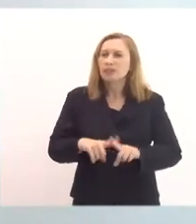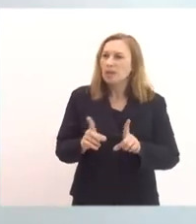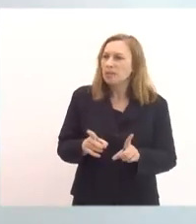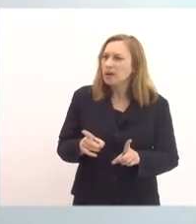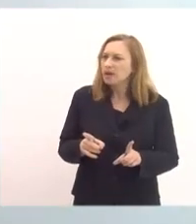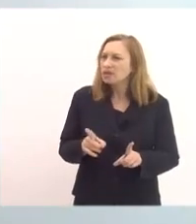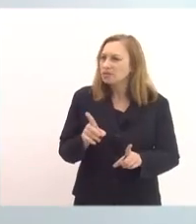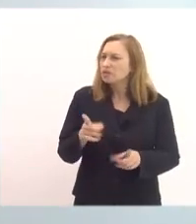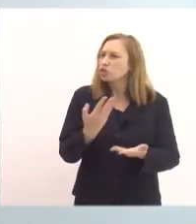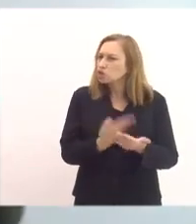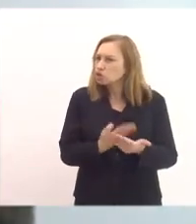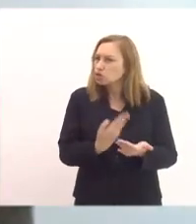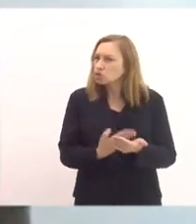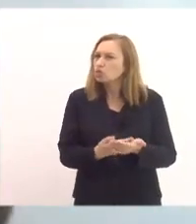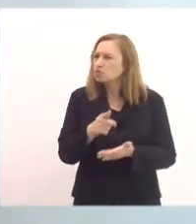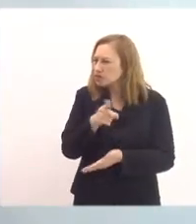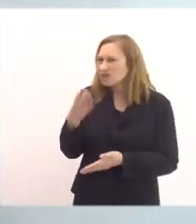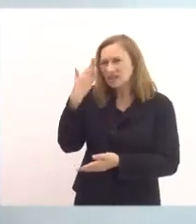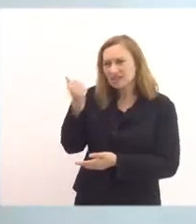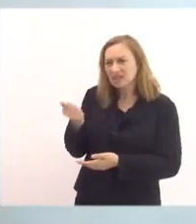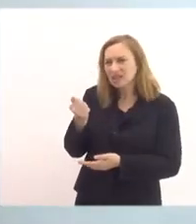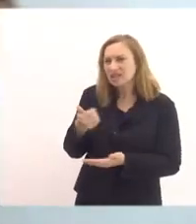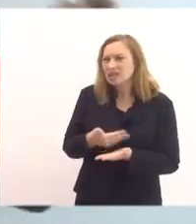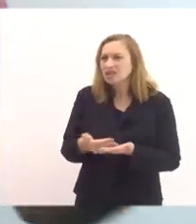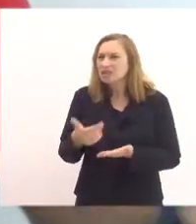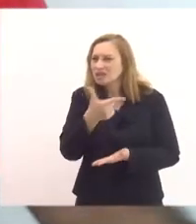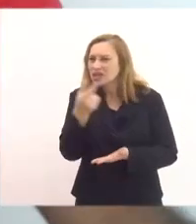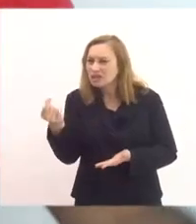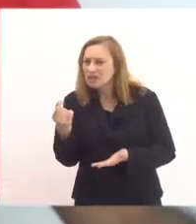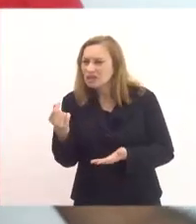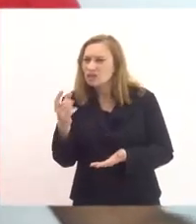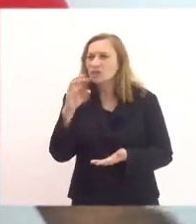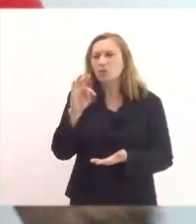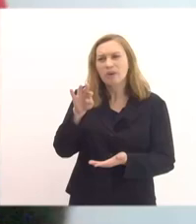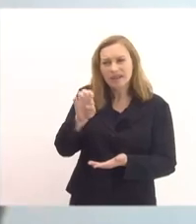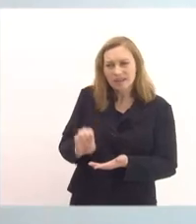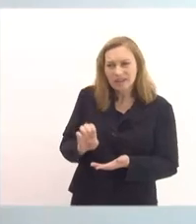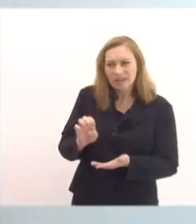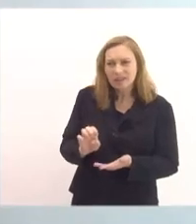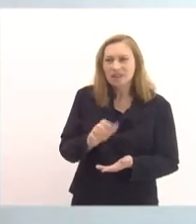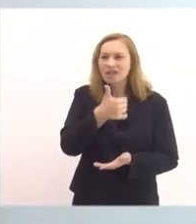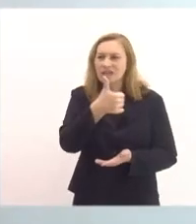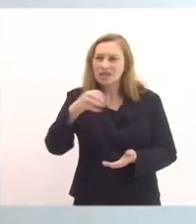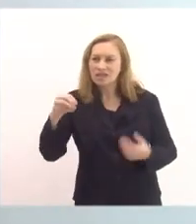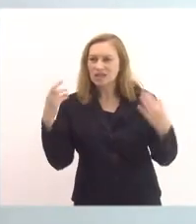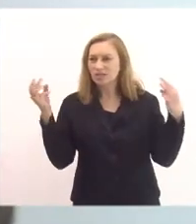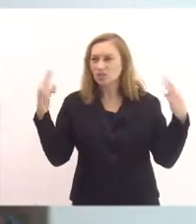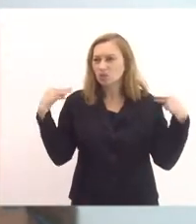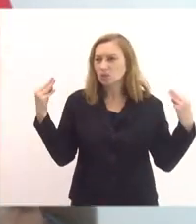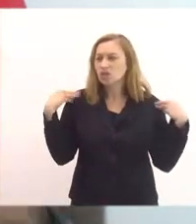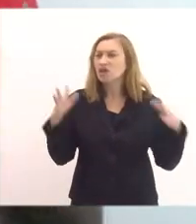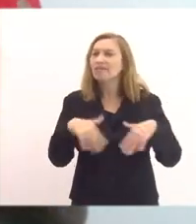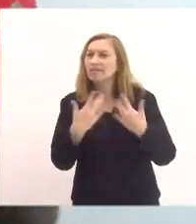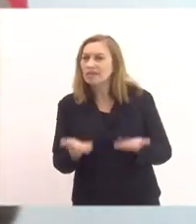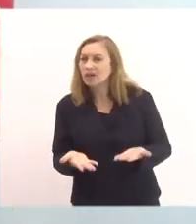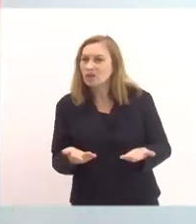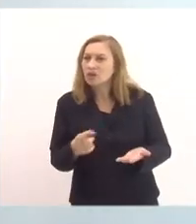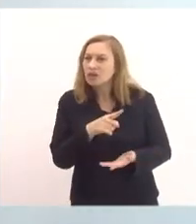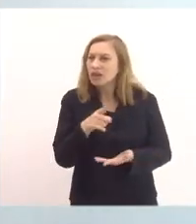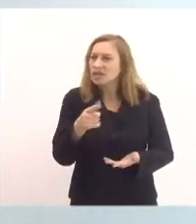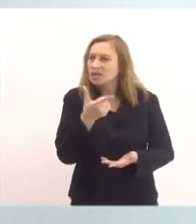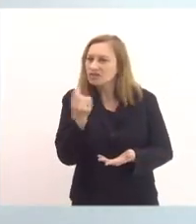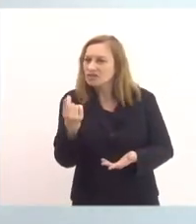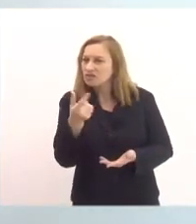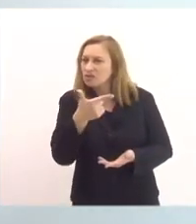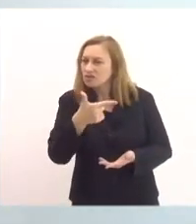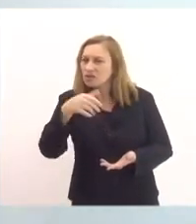até foi estudo já, vocês sabem, né, que a princípio era 200 de combatente e 100 de motorista. Né? Então, assim, essas